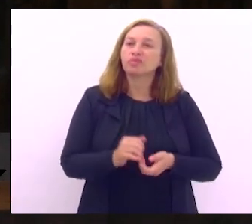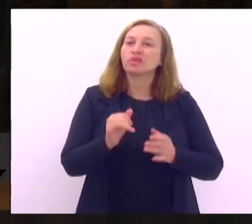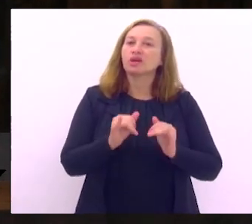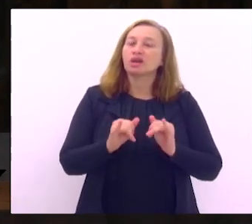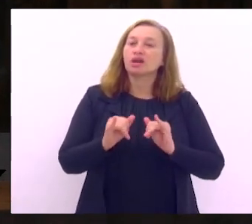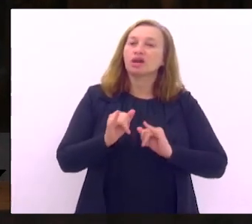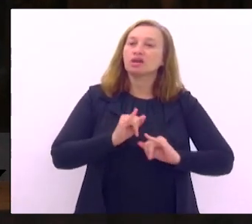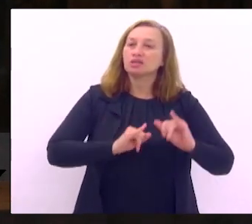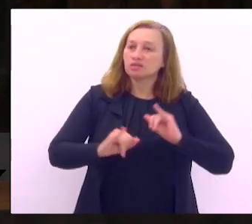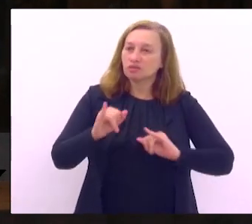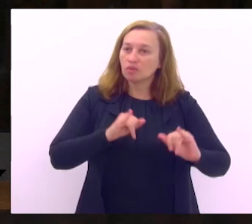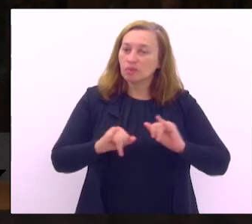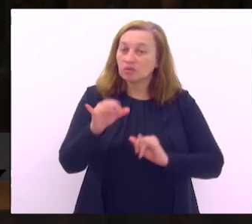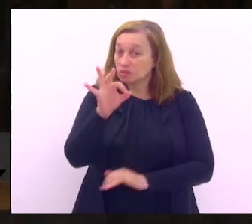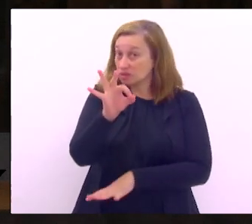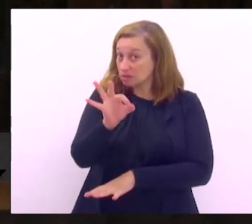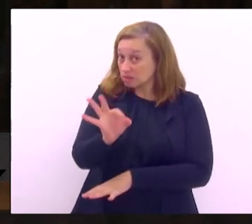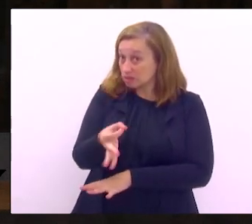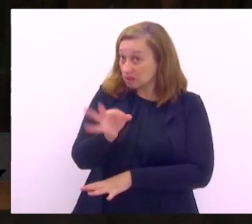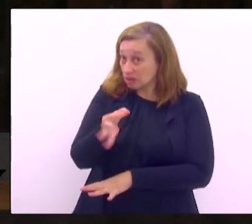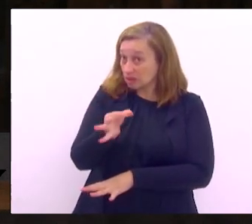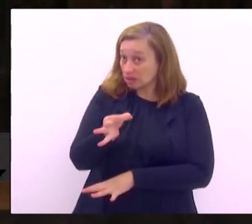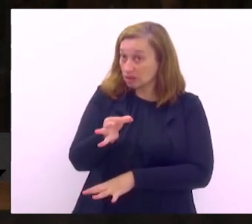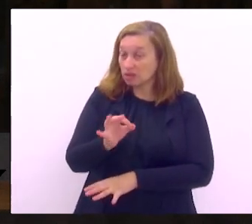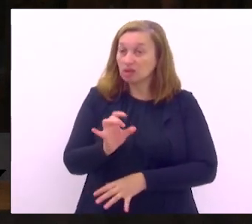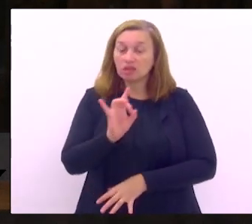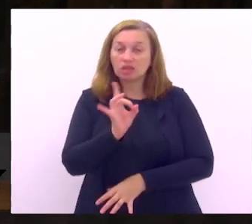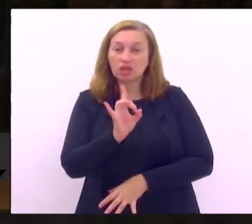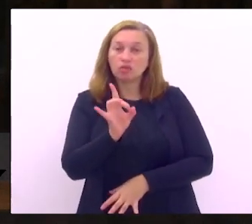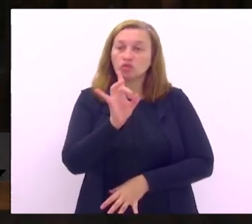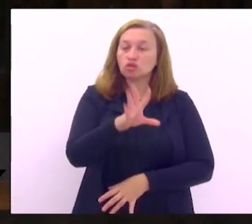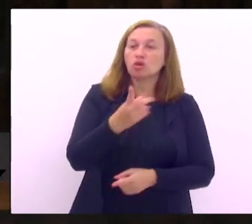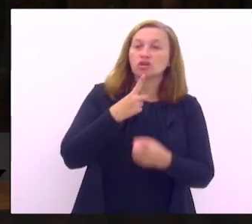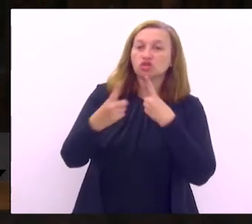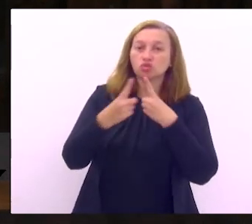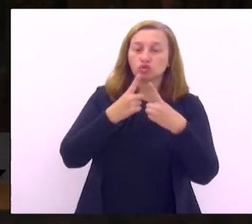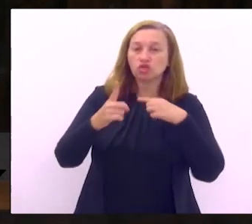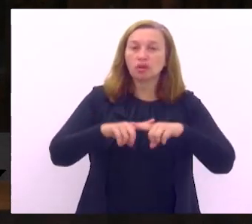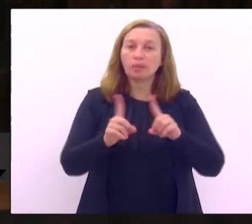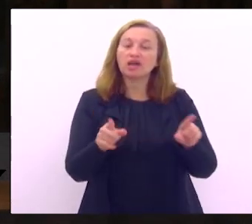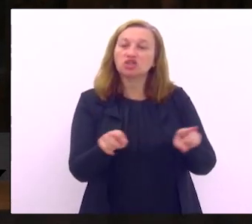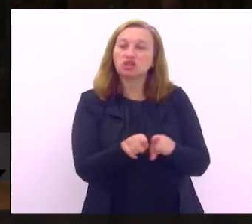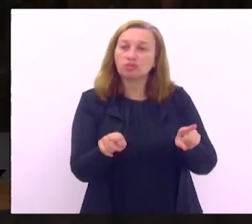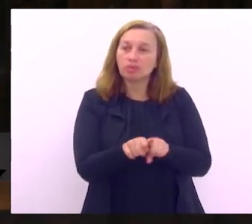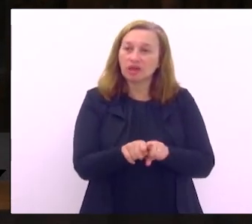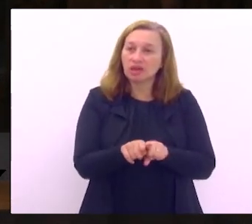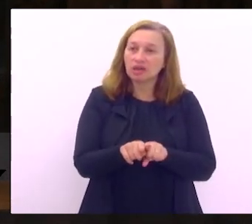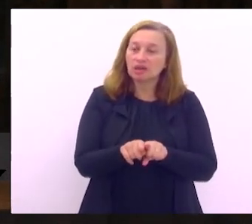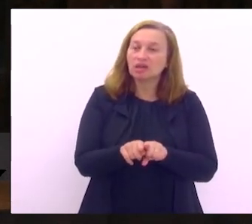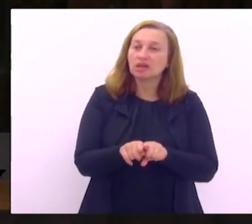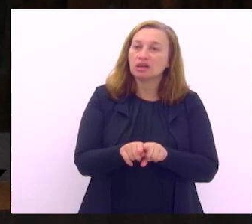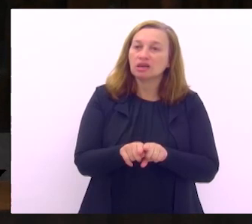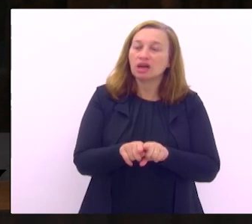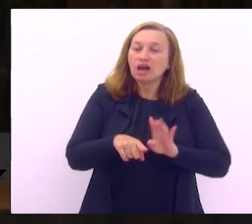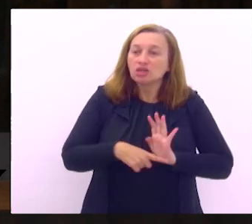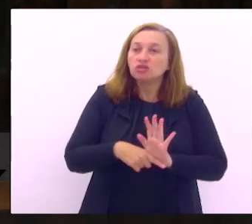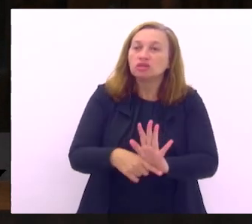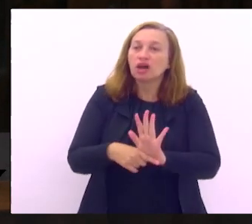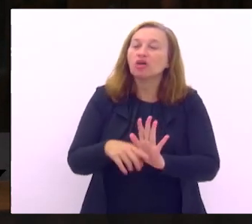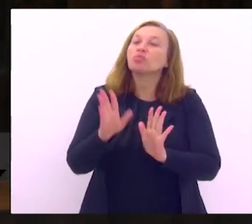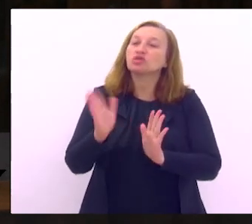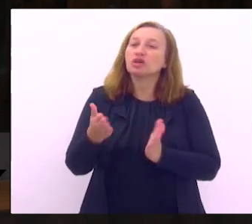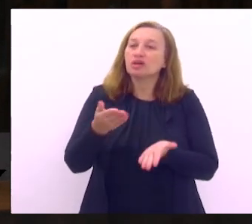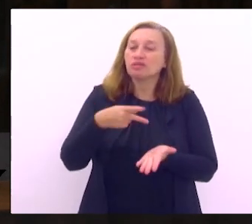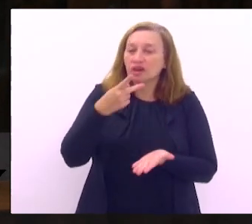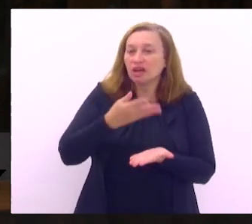informações concretas, não simplesmente debatendo desejos, porque, como eu pude mencionar na abertura aqui